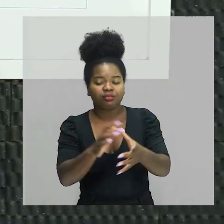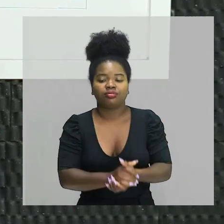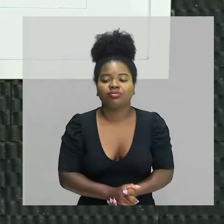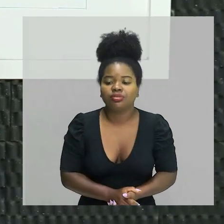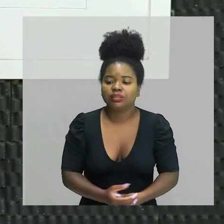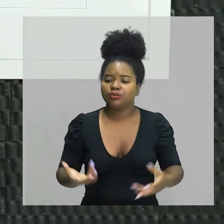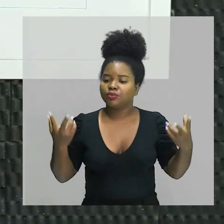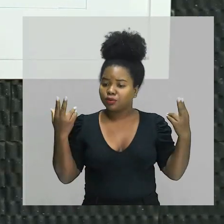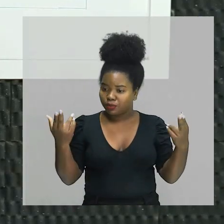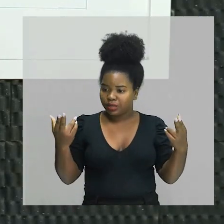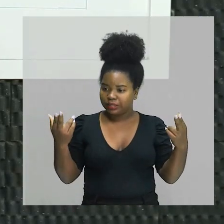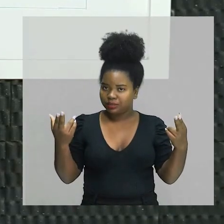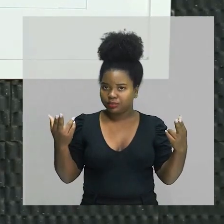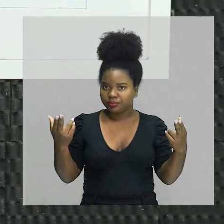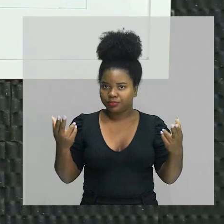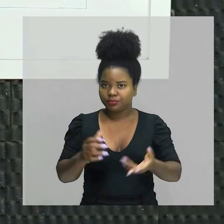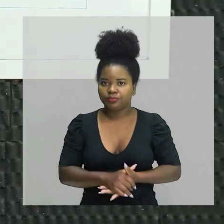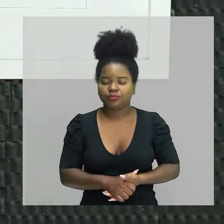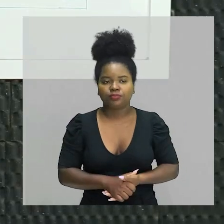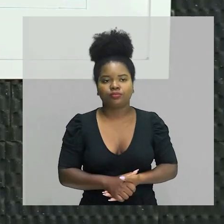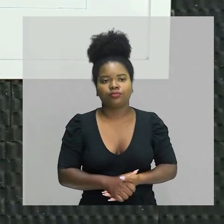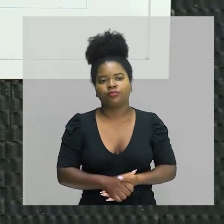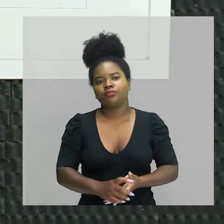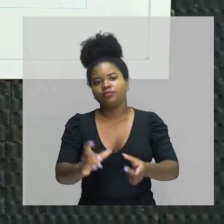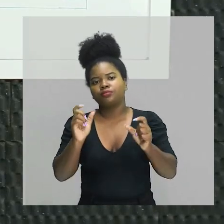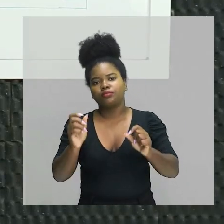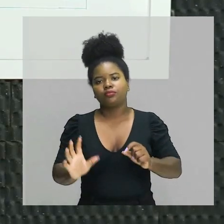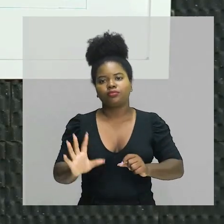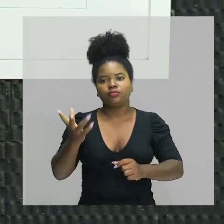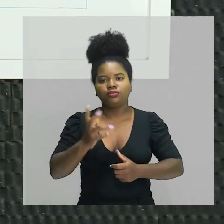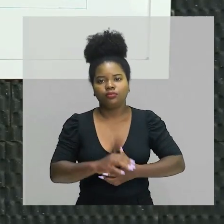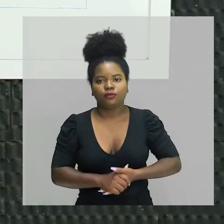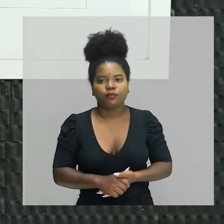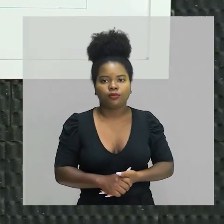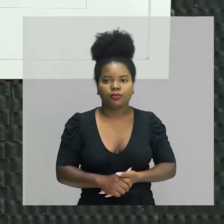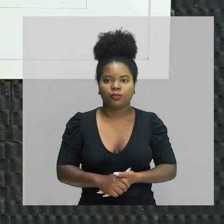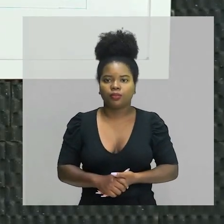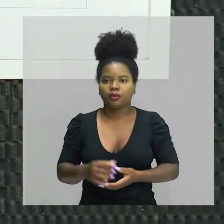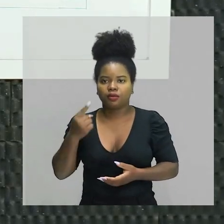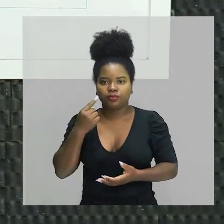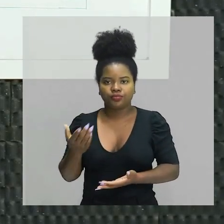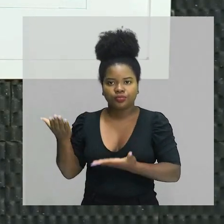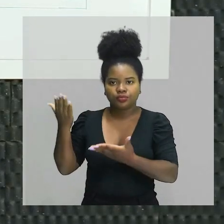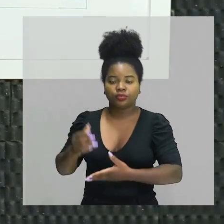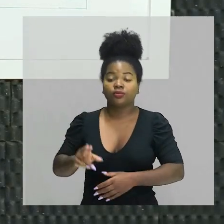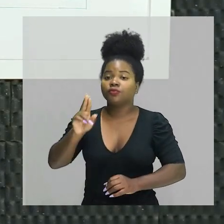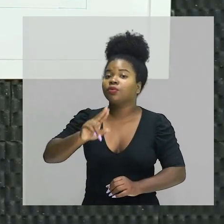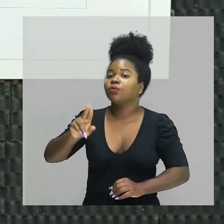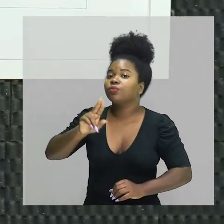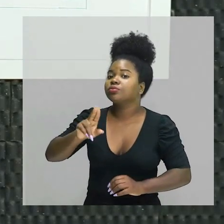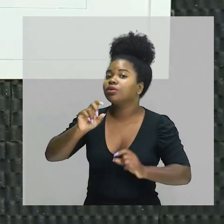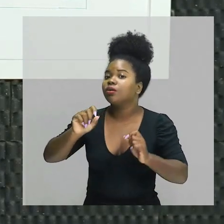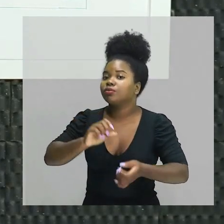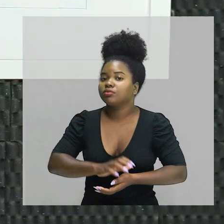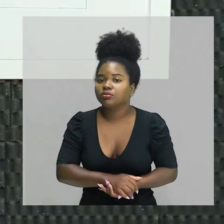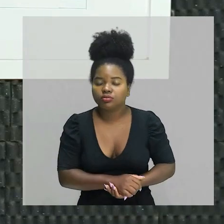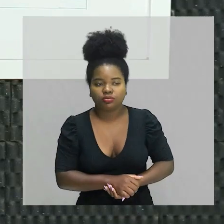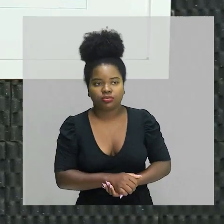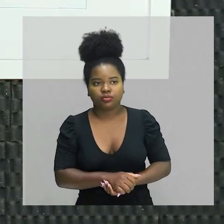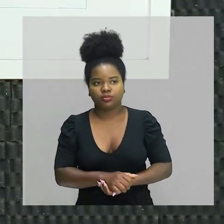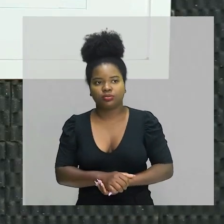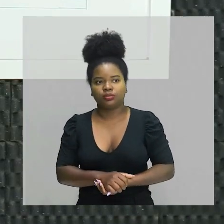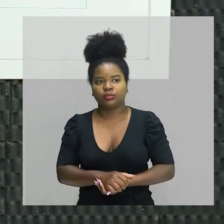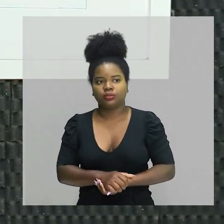em dois segmentos iguais. Então, o que a gente vai fazer, turma? Olha, eu vou calcular, vou usar uma parte nesse